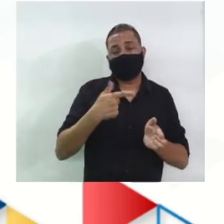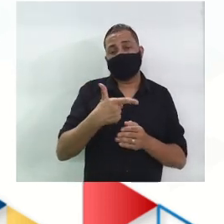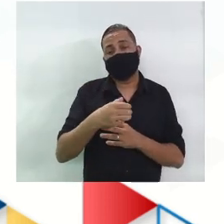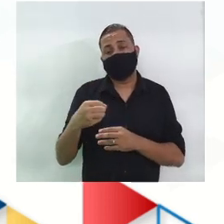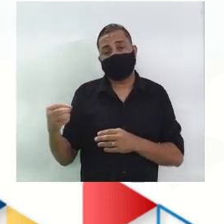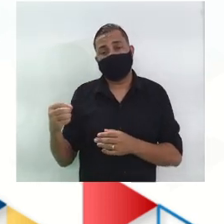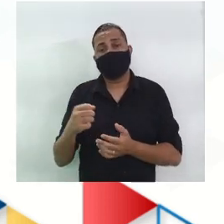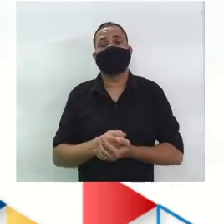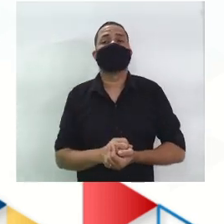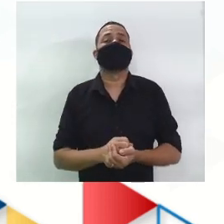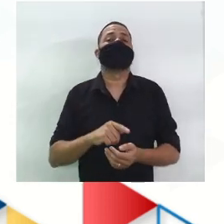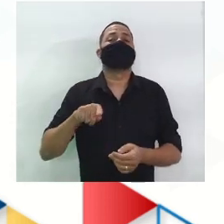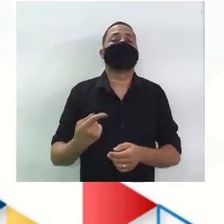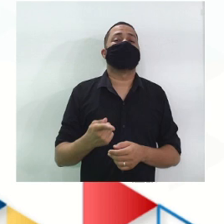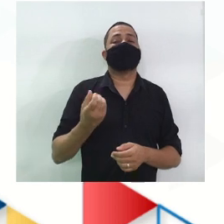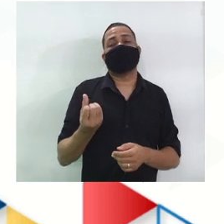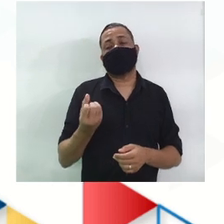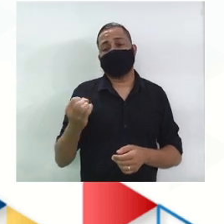com